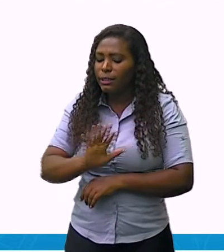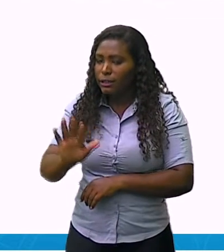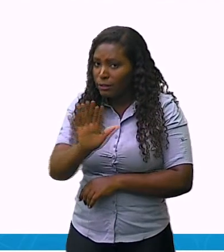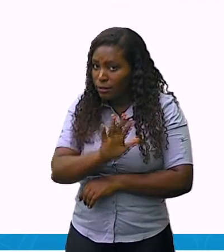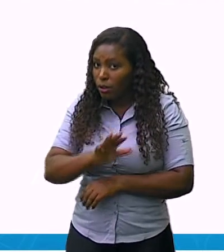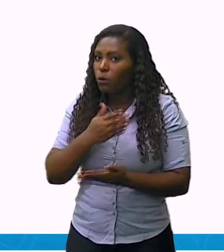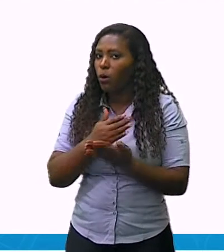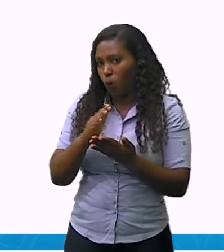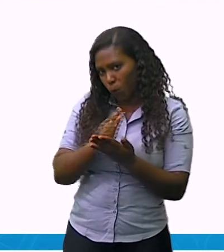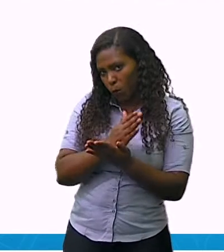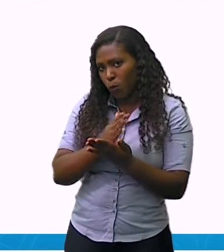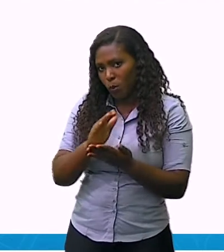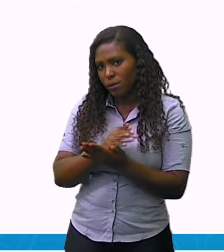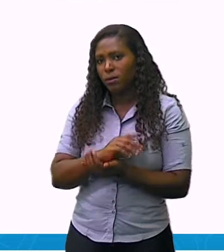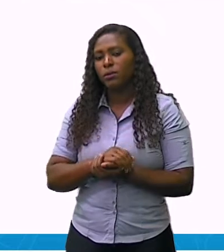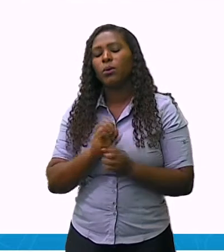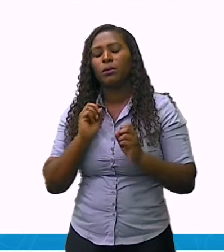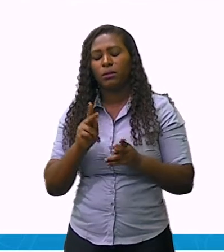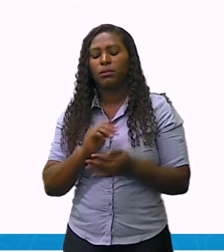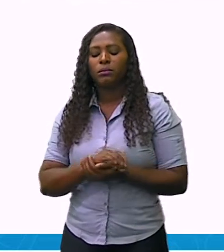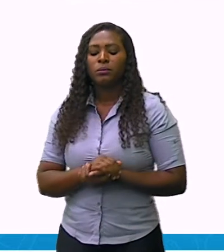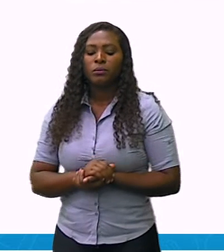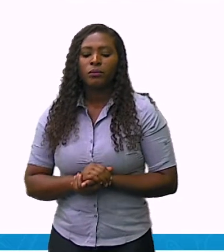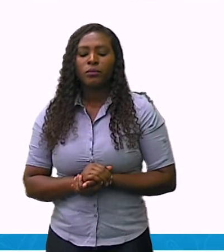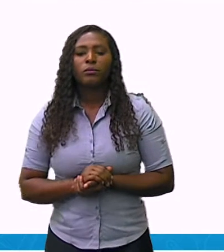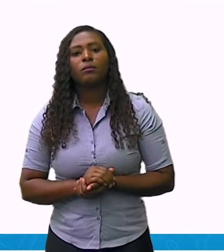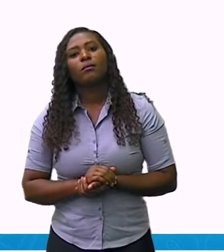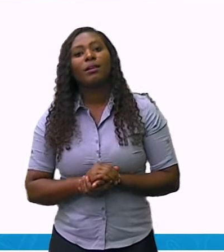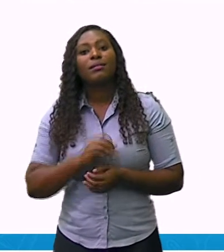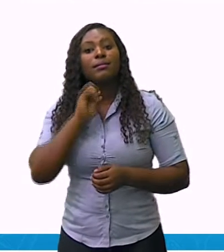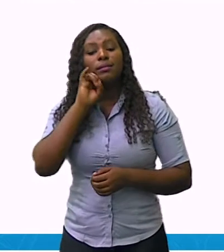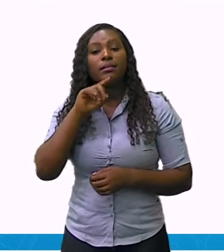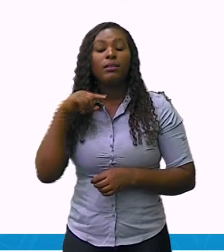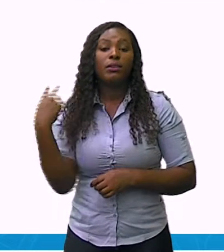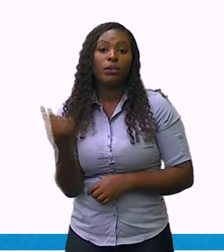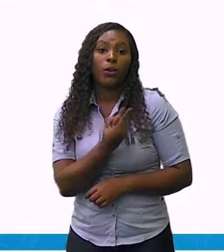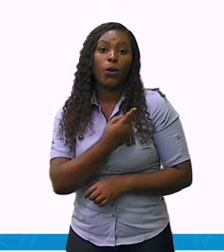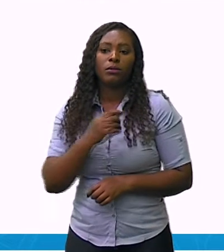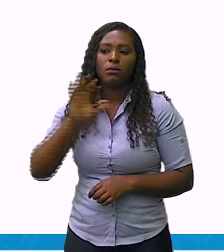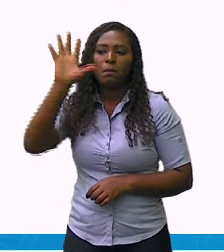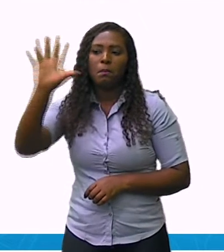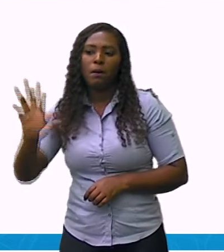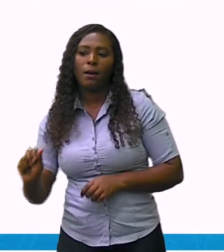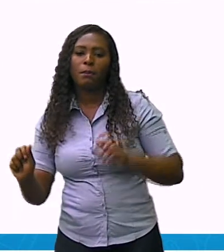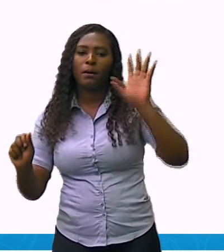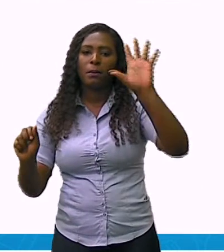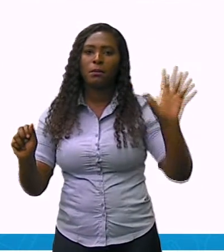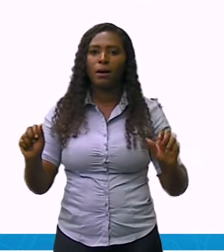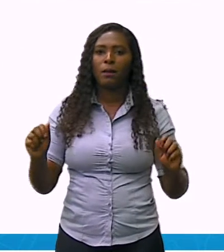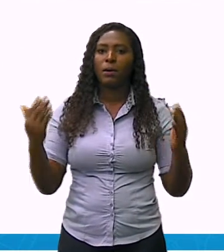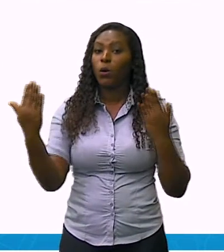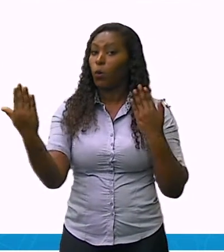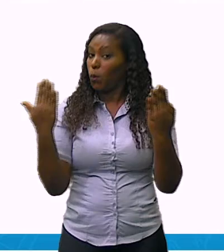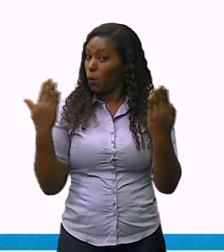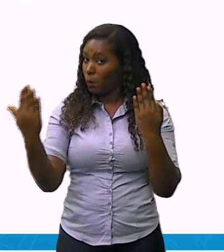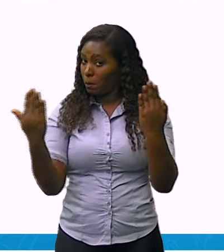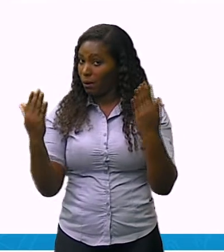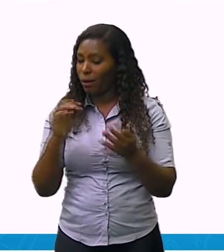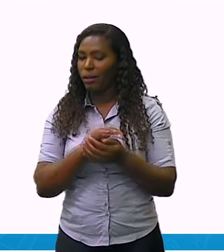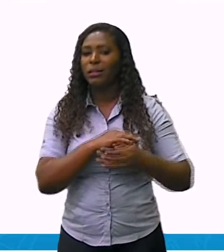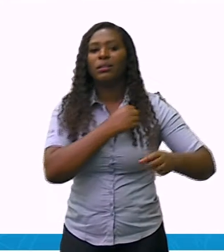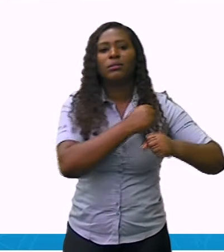regiões. Quando nós comparamos estes dois mapas, olha só, o mapa do ano de